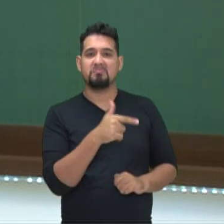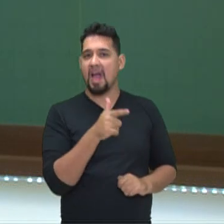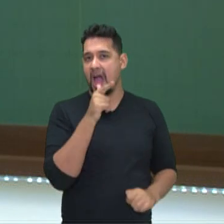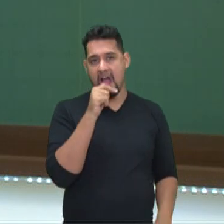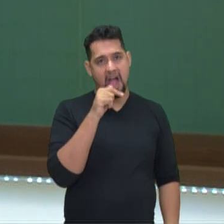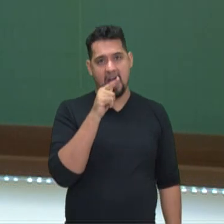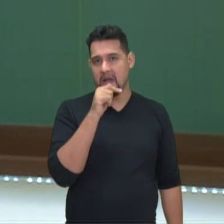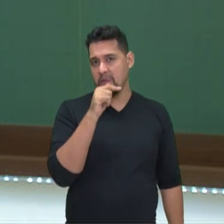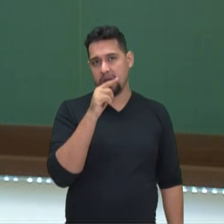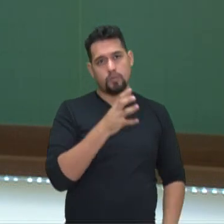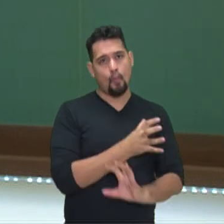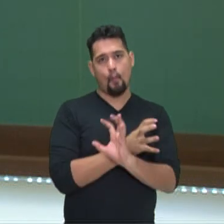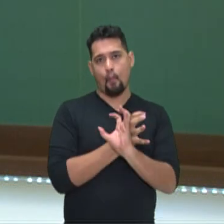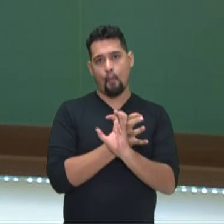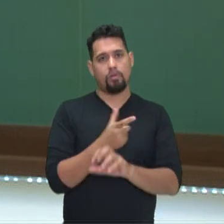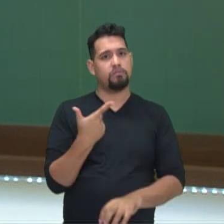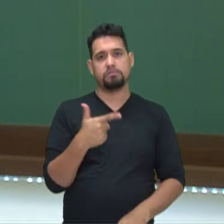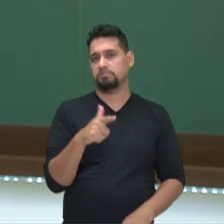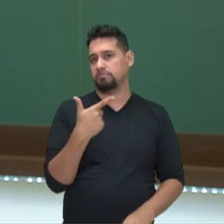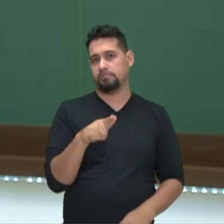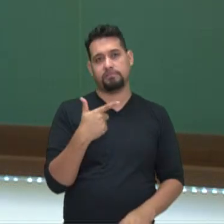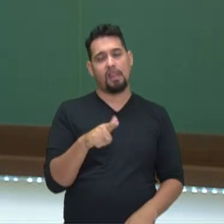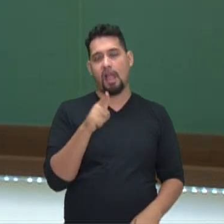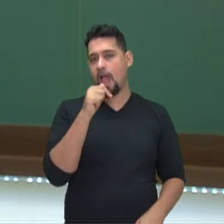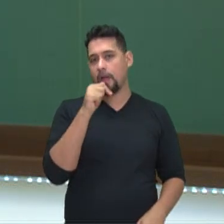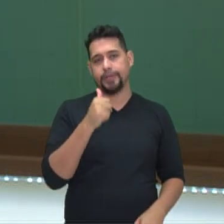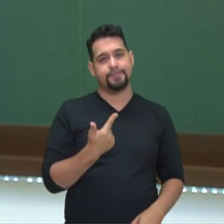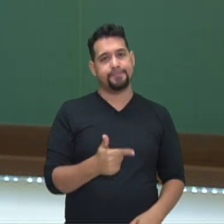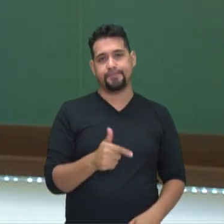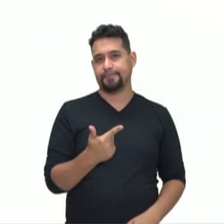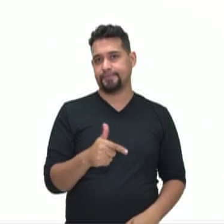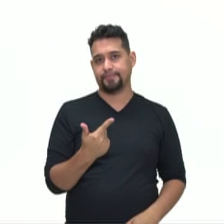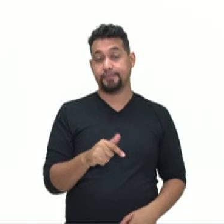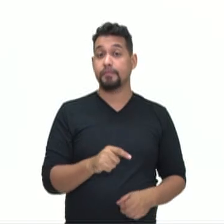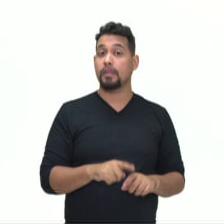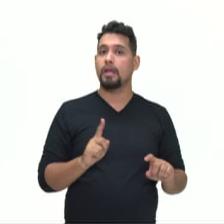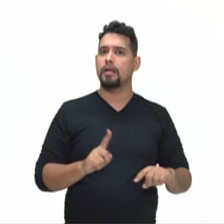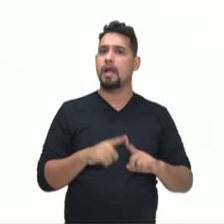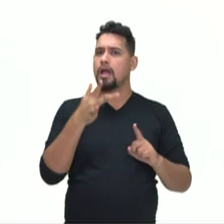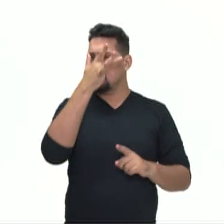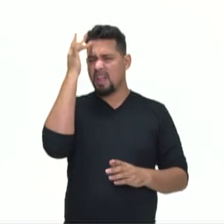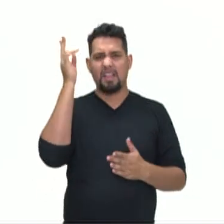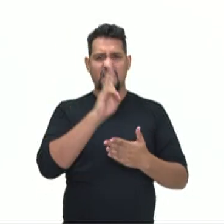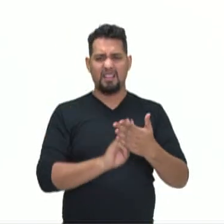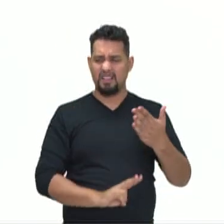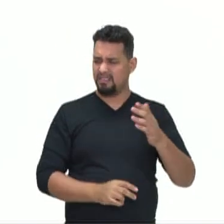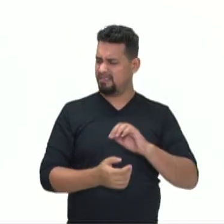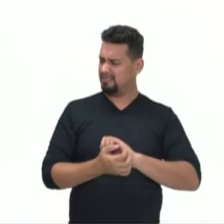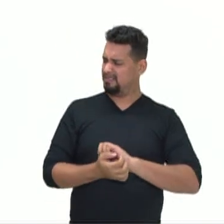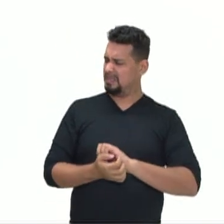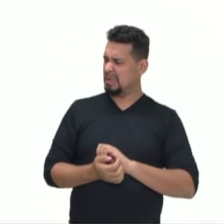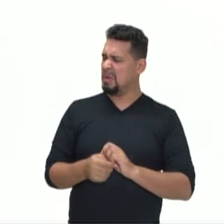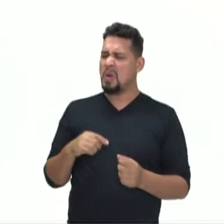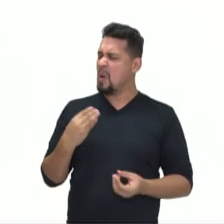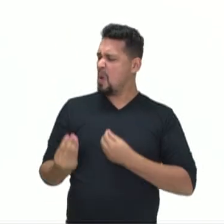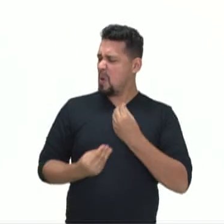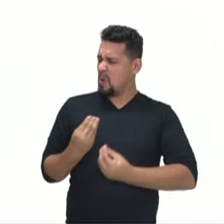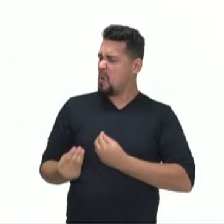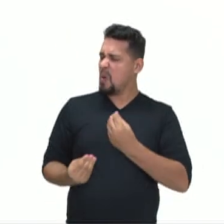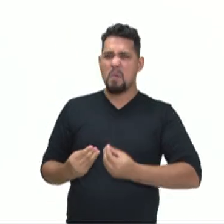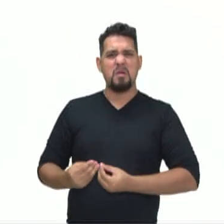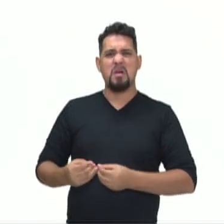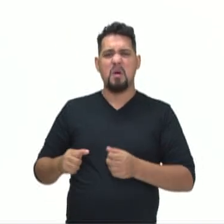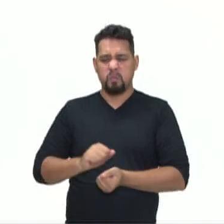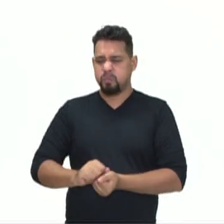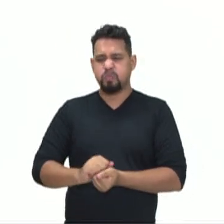água, né? Não se consegue extrair água do deserto, né? Então o leitor pode pensar, poxa, mas se não tem água, como que essa máquina